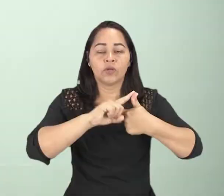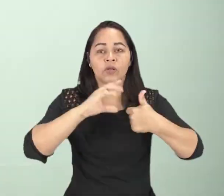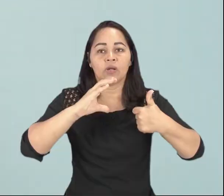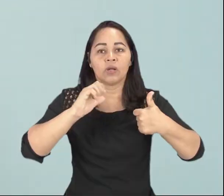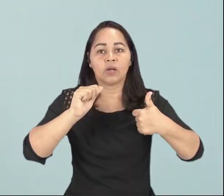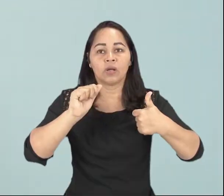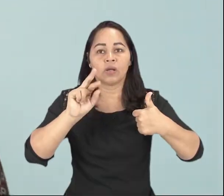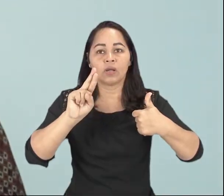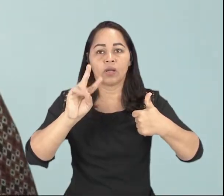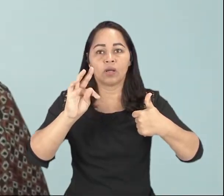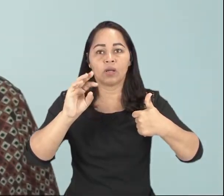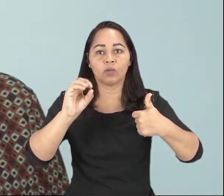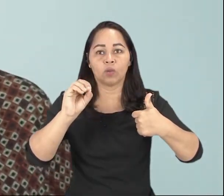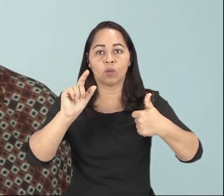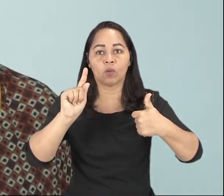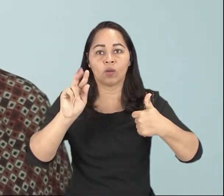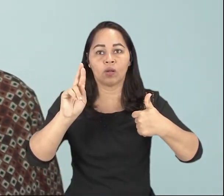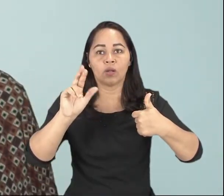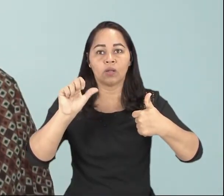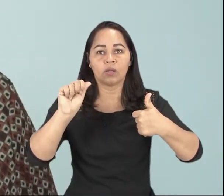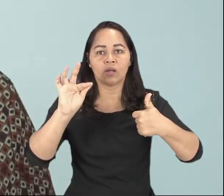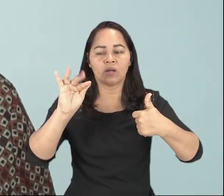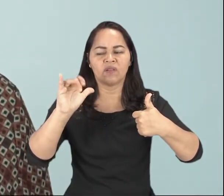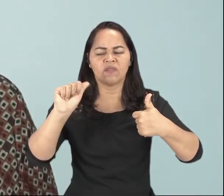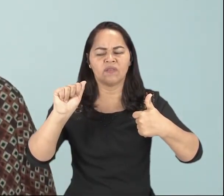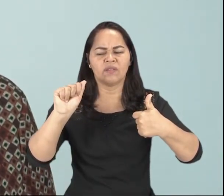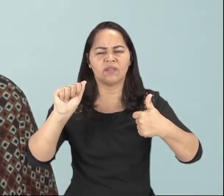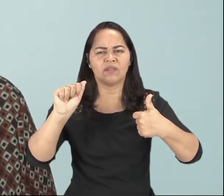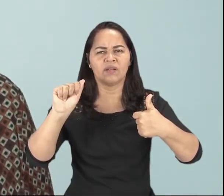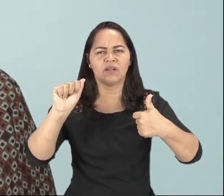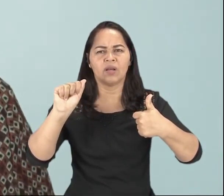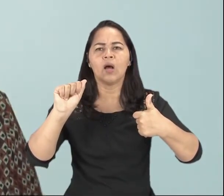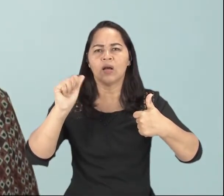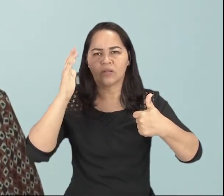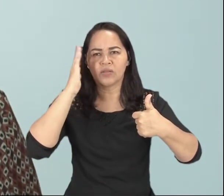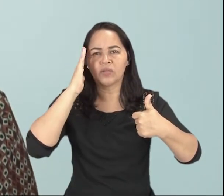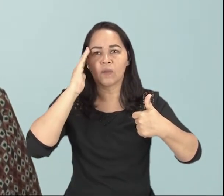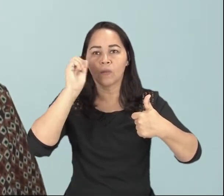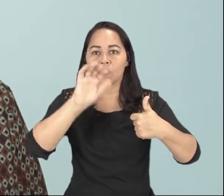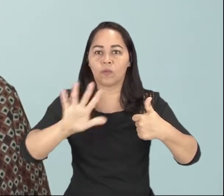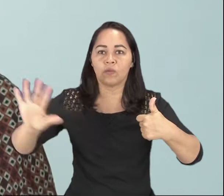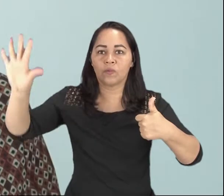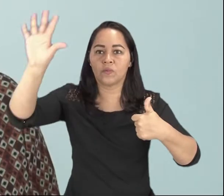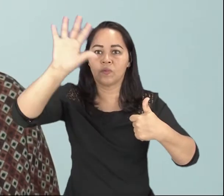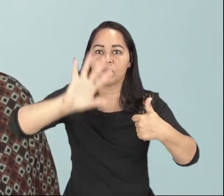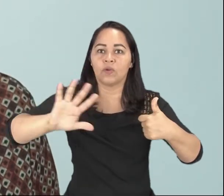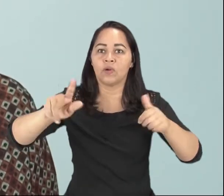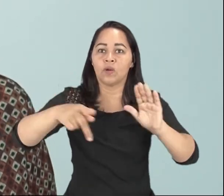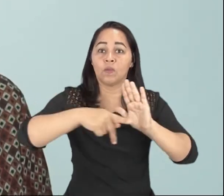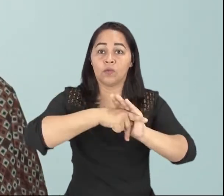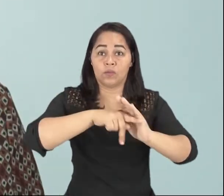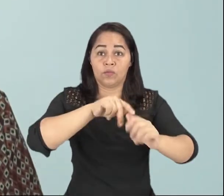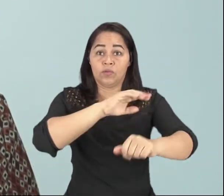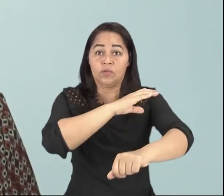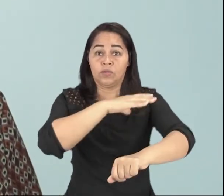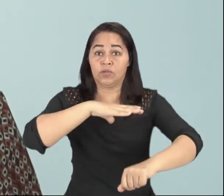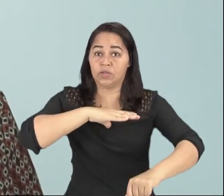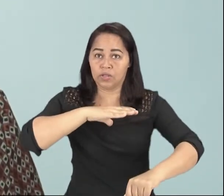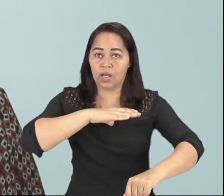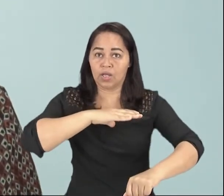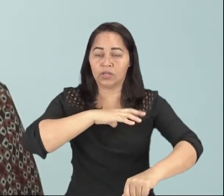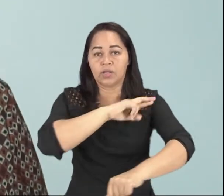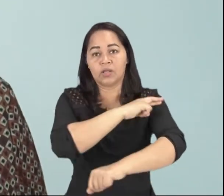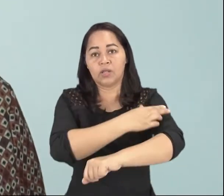cartografia do ócio? Sabemos que cartografia tem a ver com mapa. Então, seria o mapa do lazer da sua cidade. O que a nossa cidade nos oferece como opção de